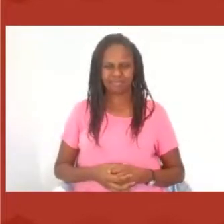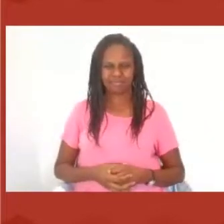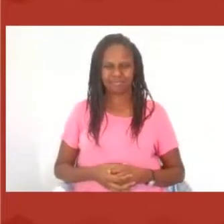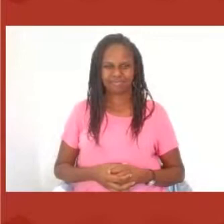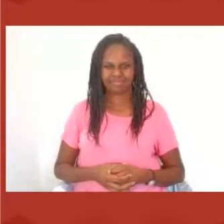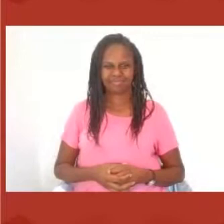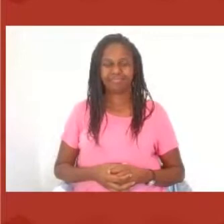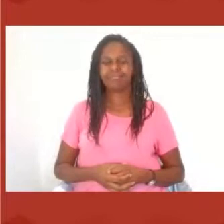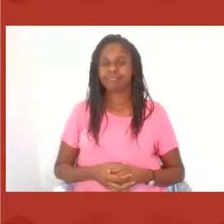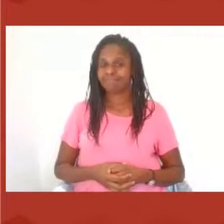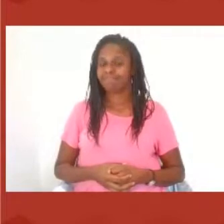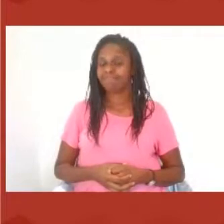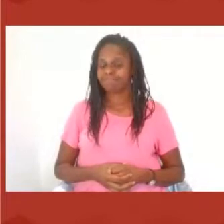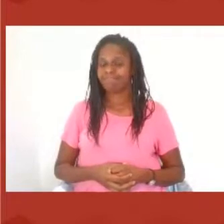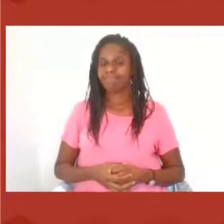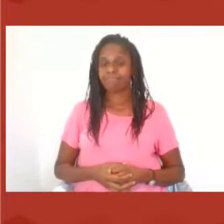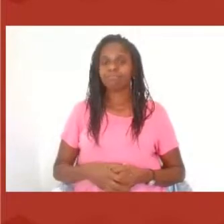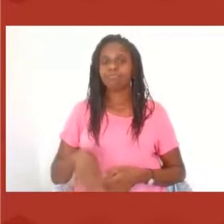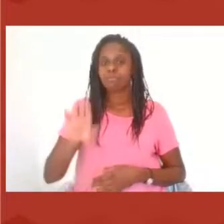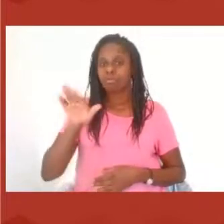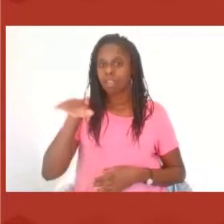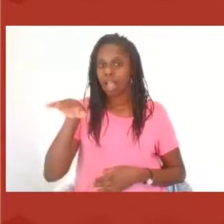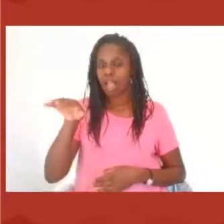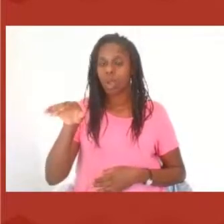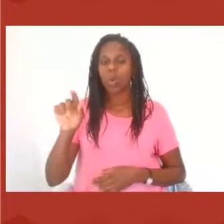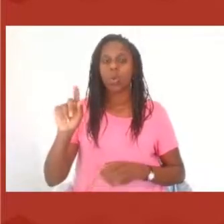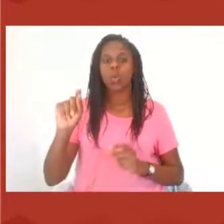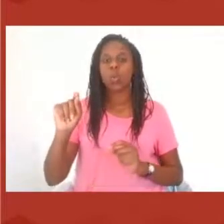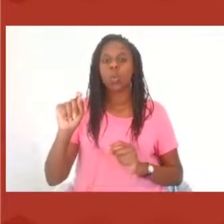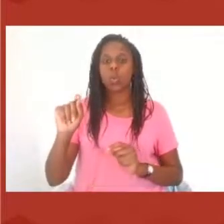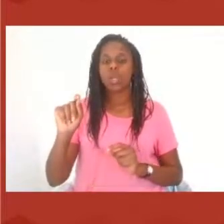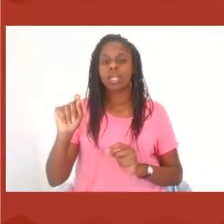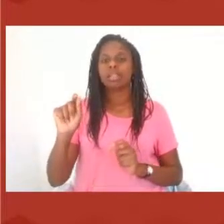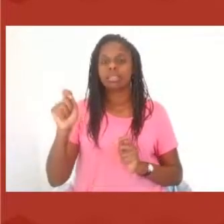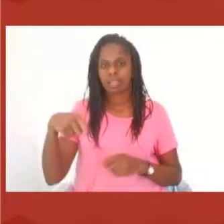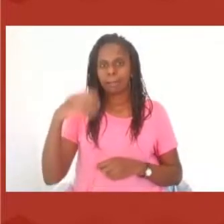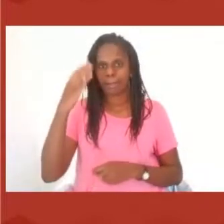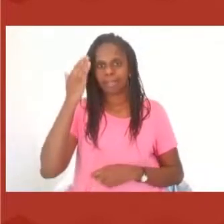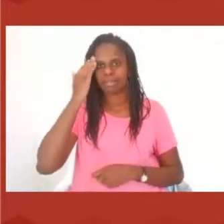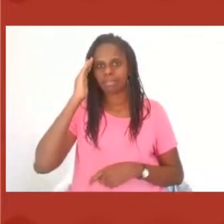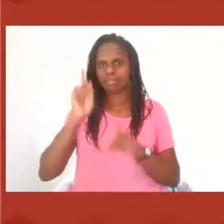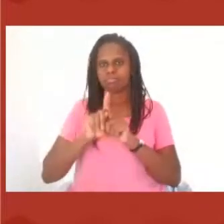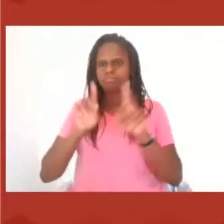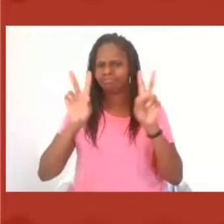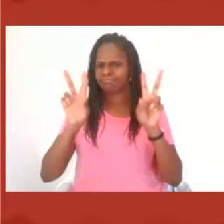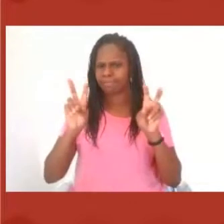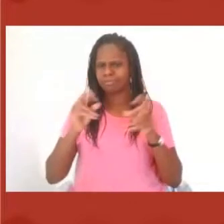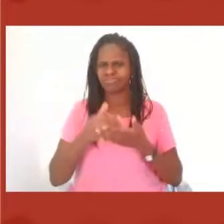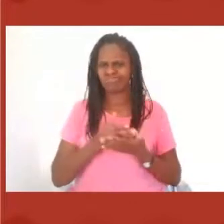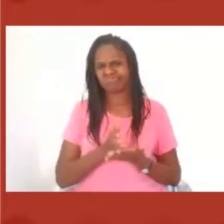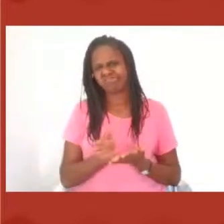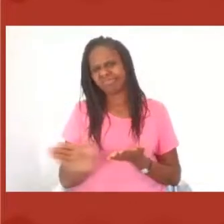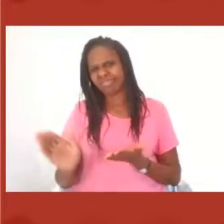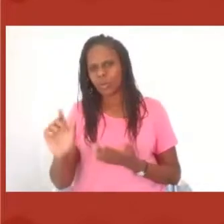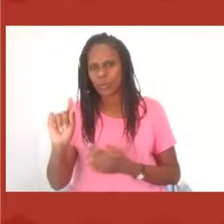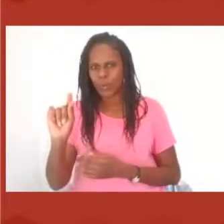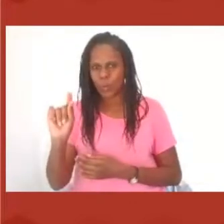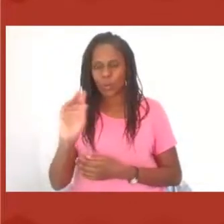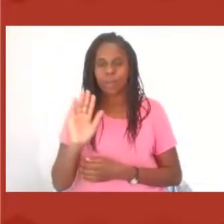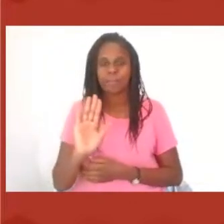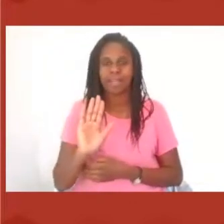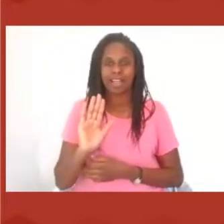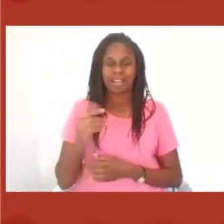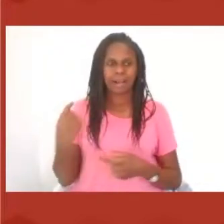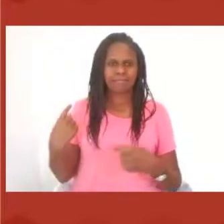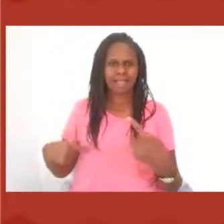Pessoal, uma coisa que a gente pode interpretar, sai um pouquinho do tema aí, mas a dinâmica aqui tá